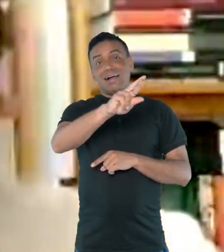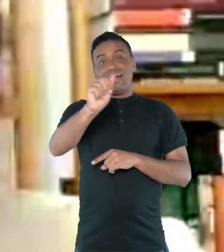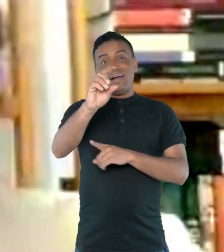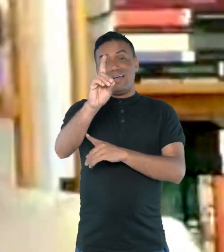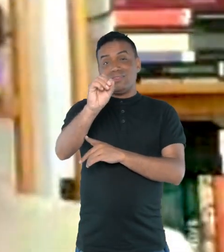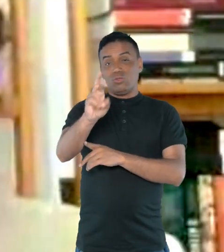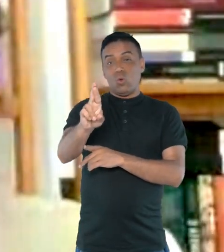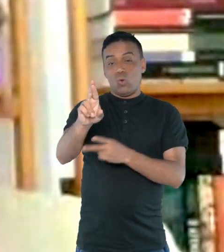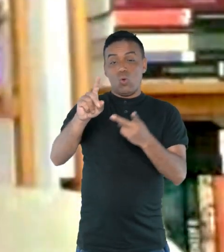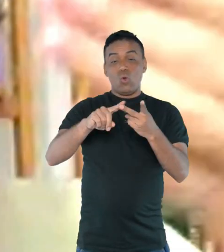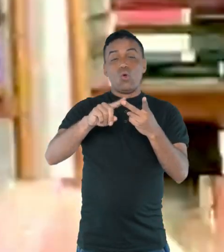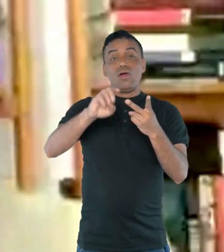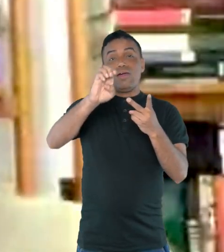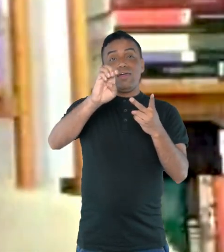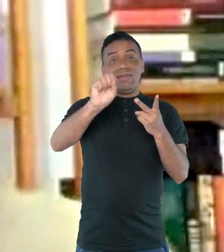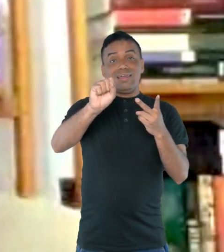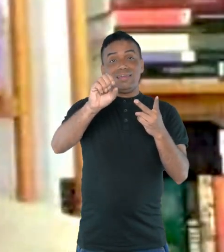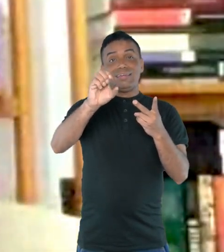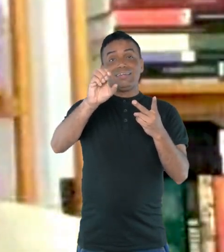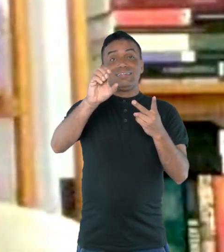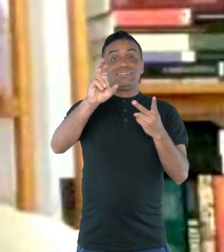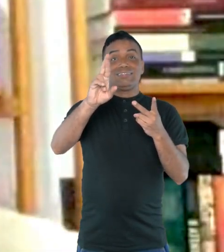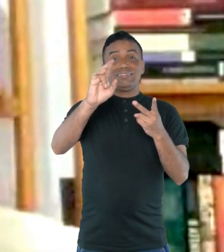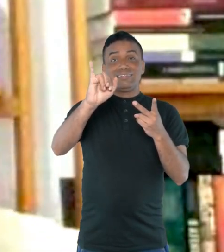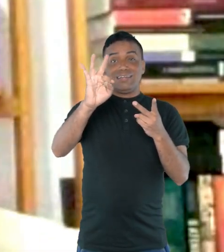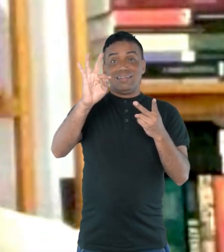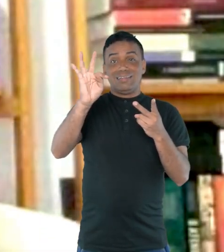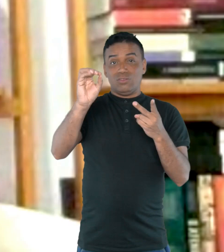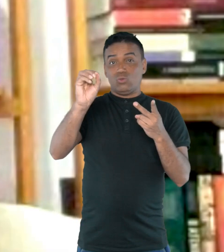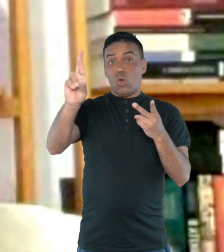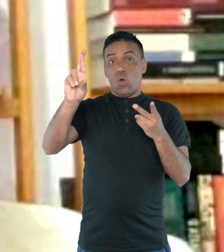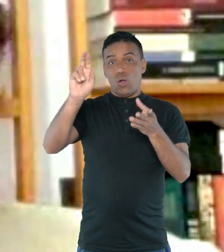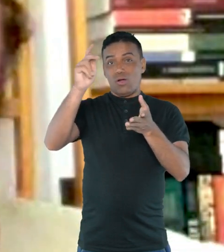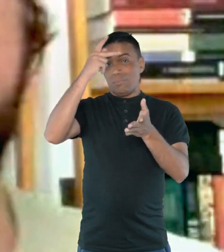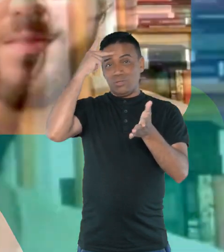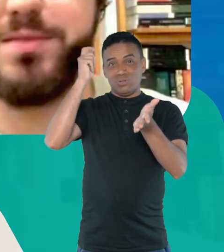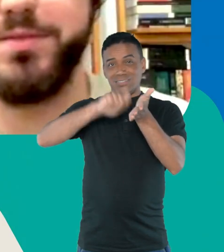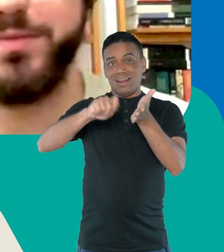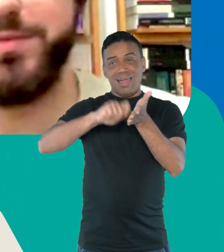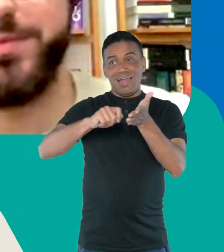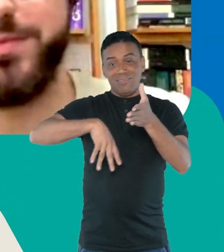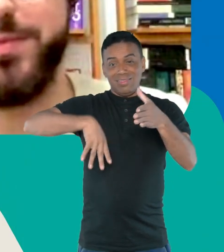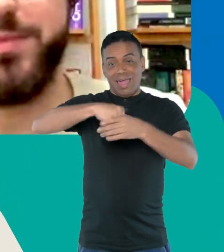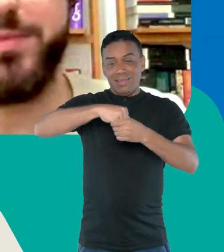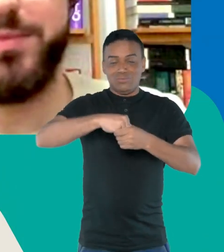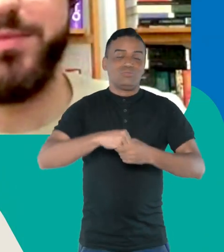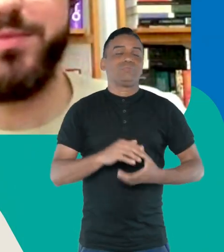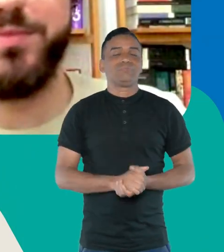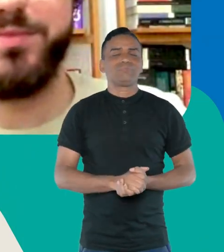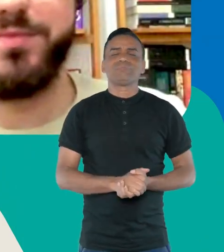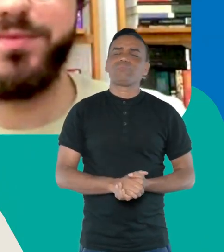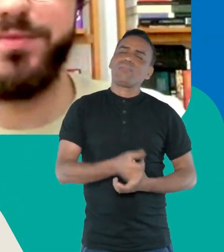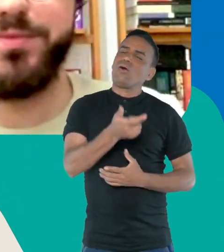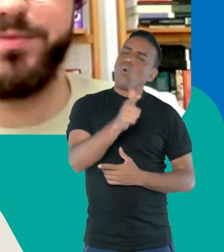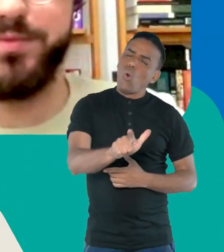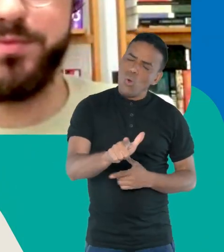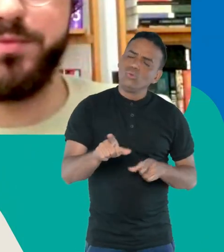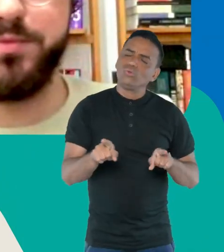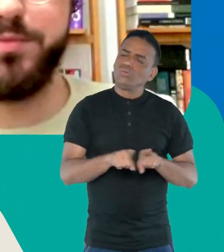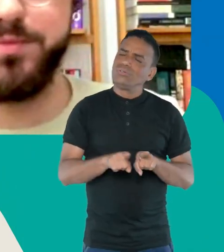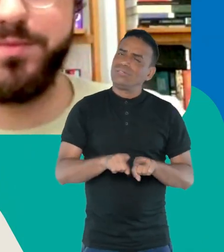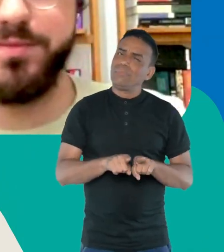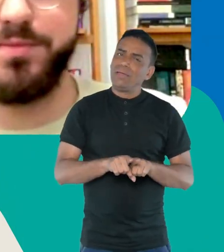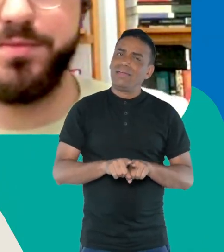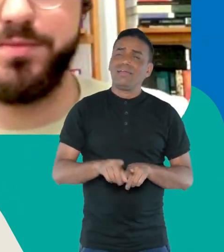entra ali, né? Por meio desses colchetes, muitas vezes. E uma outra coisa, Emerson, é, você